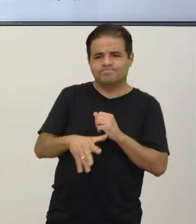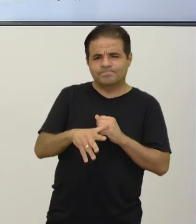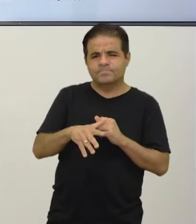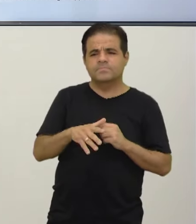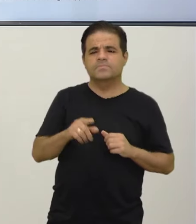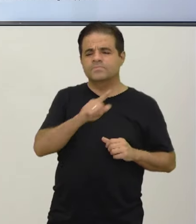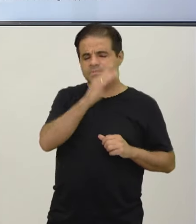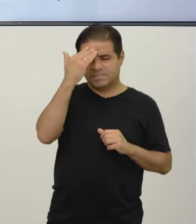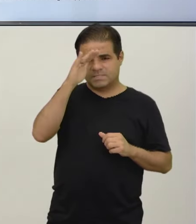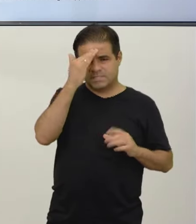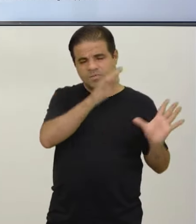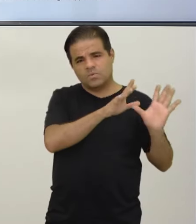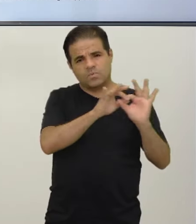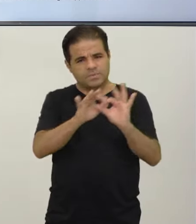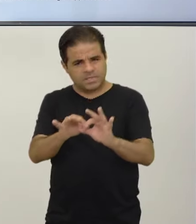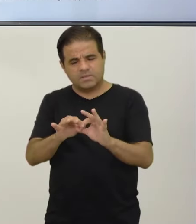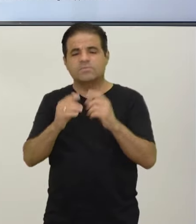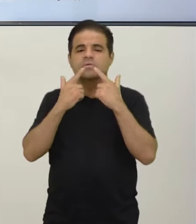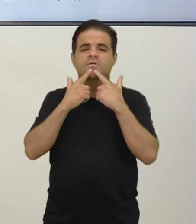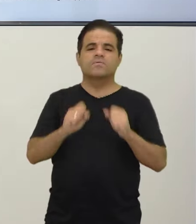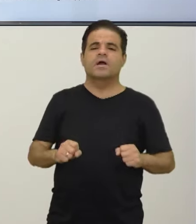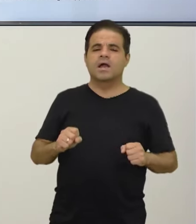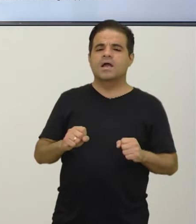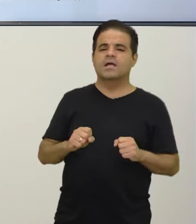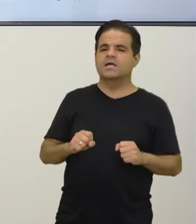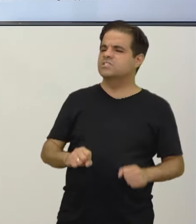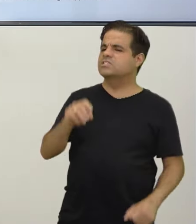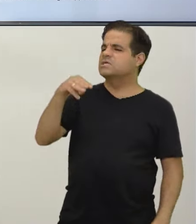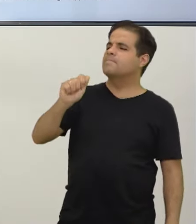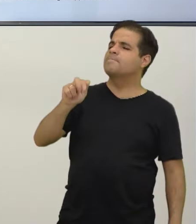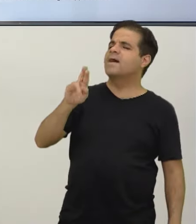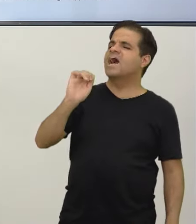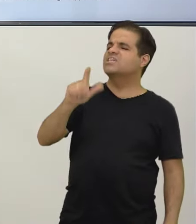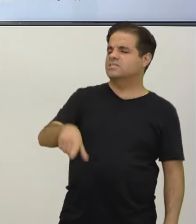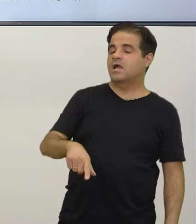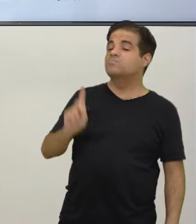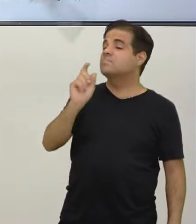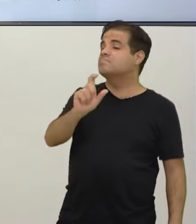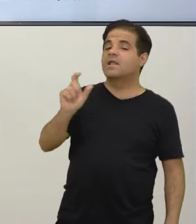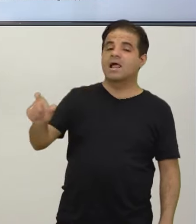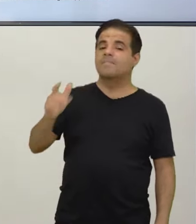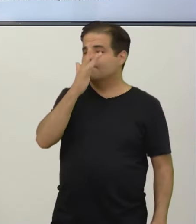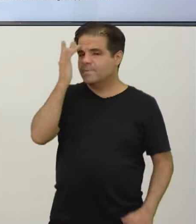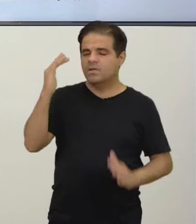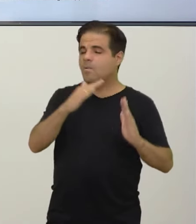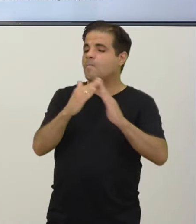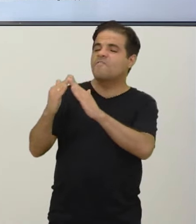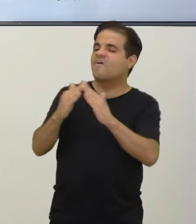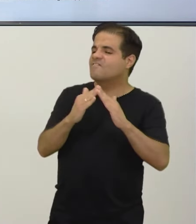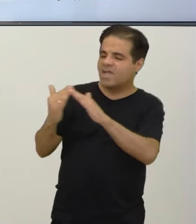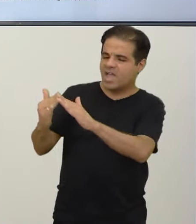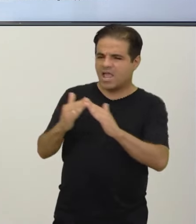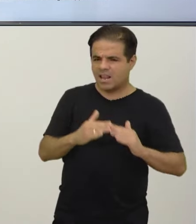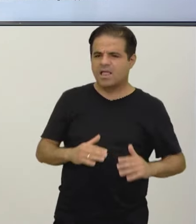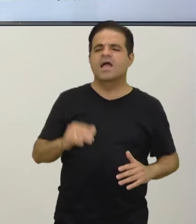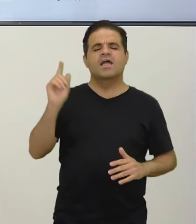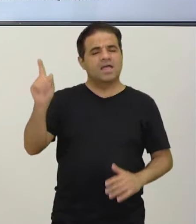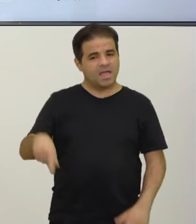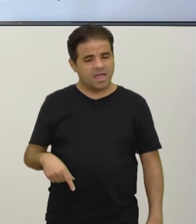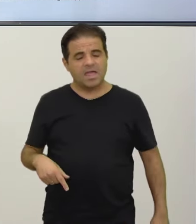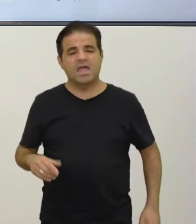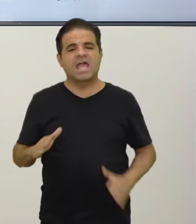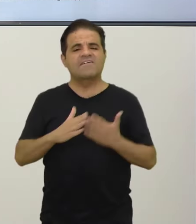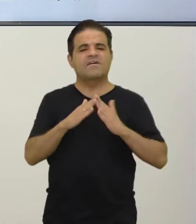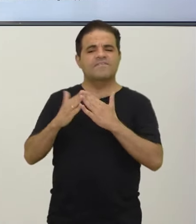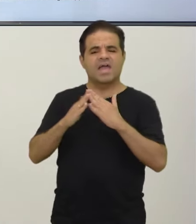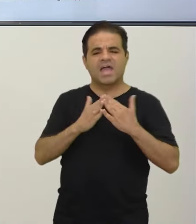contexto, tá? Isso é linguagem de marginal. Isso aí é linguagem de favela, marginal. Sim. É isso.